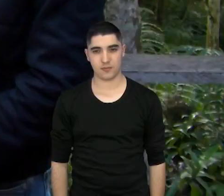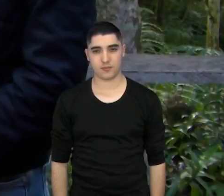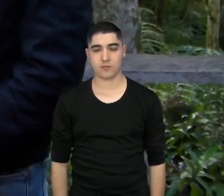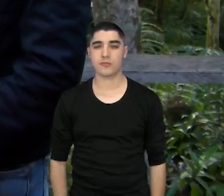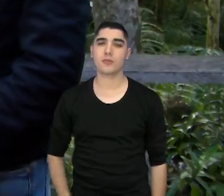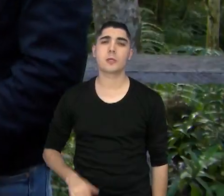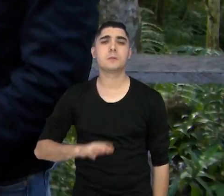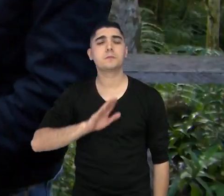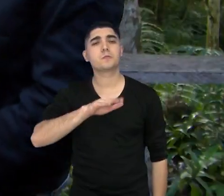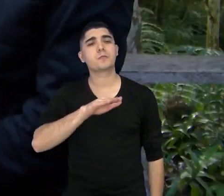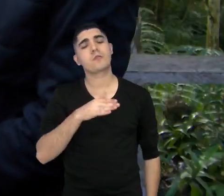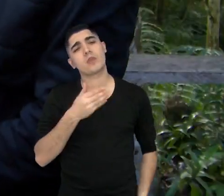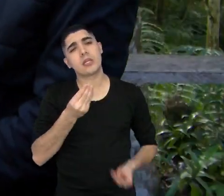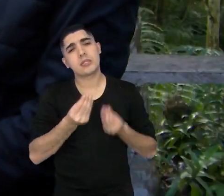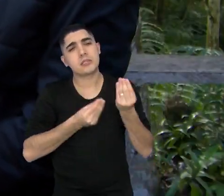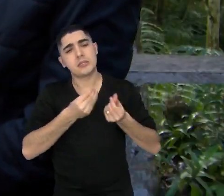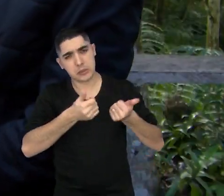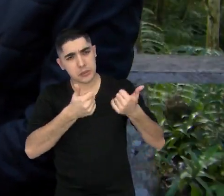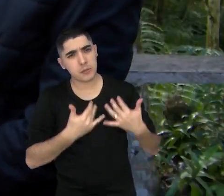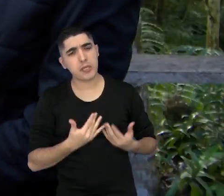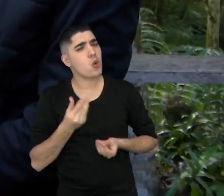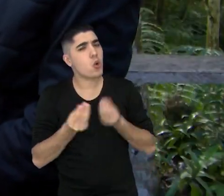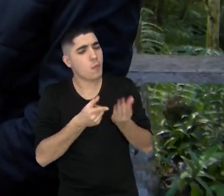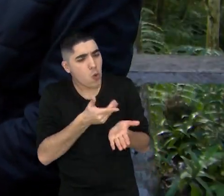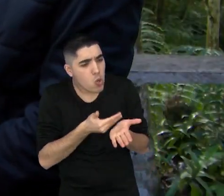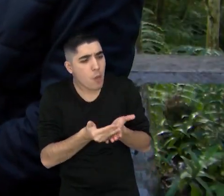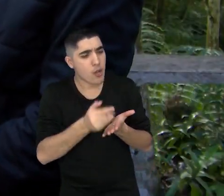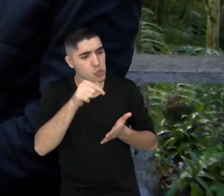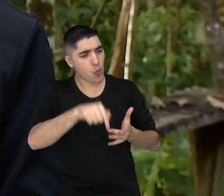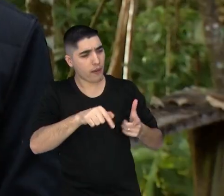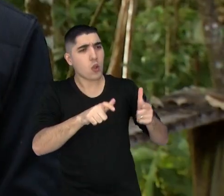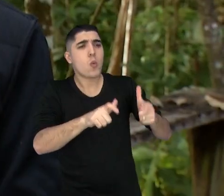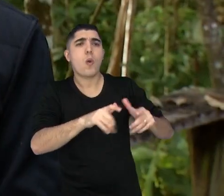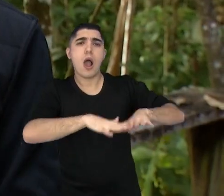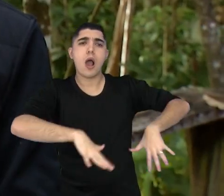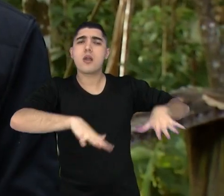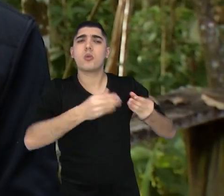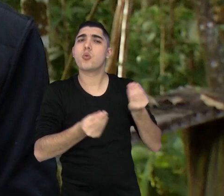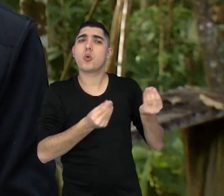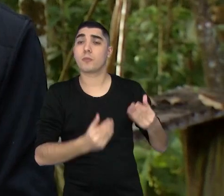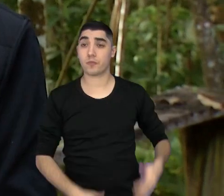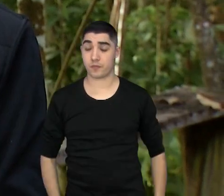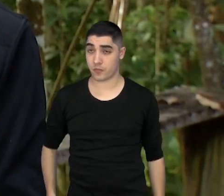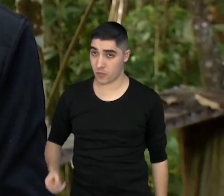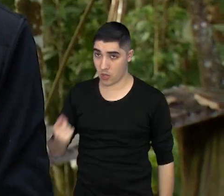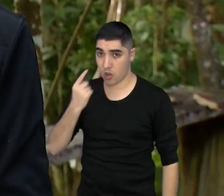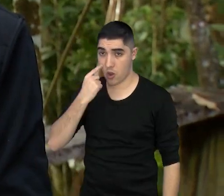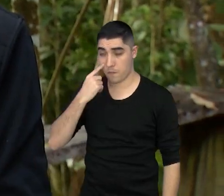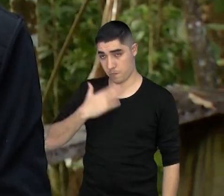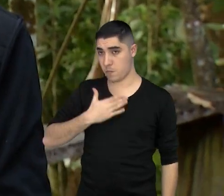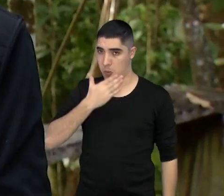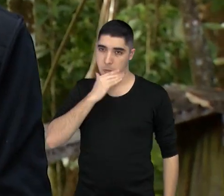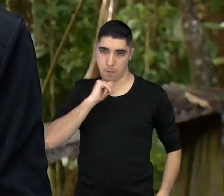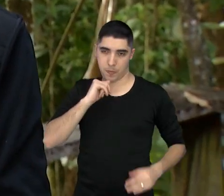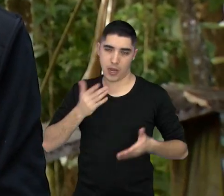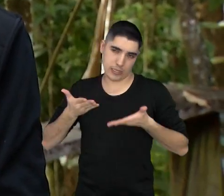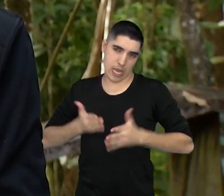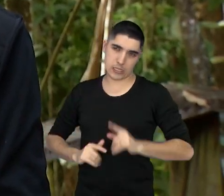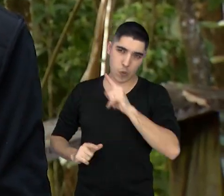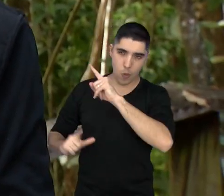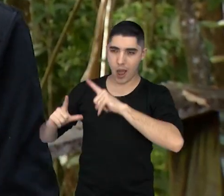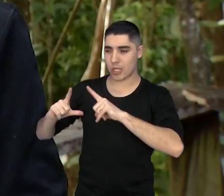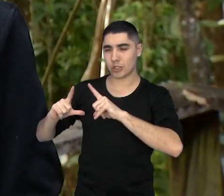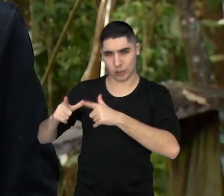Carlos, conta pra gente como que começou a história desse espaço. Olha só, meu pai era imigrante japonês e